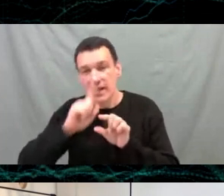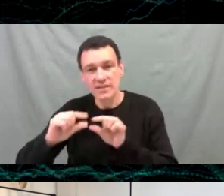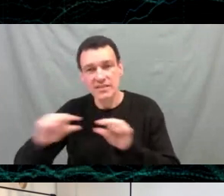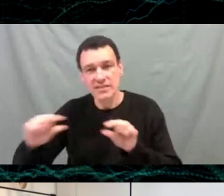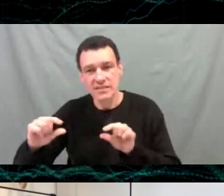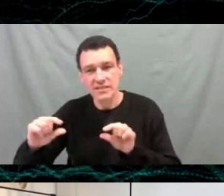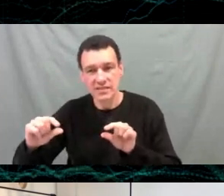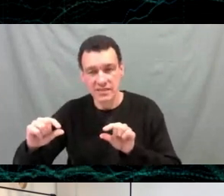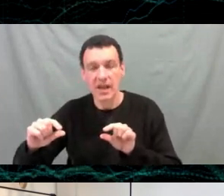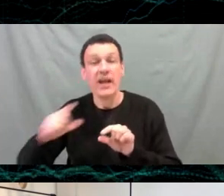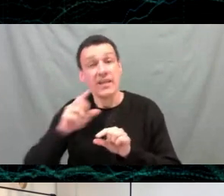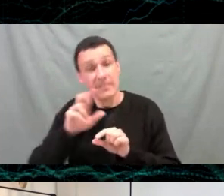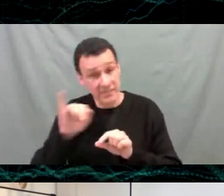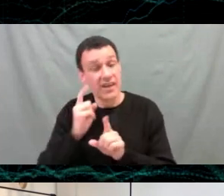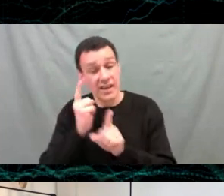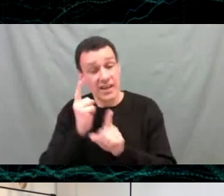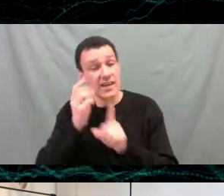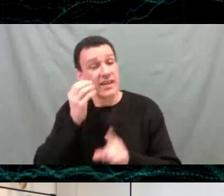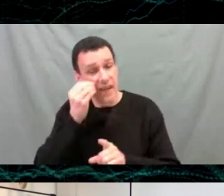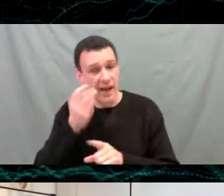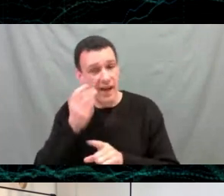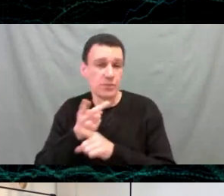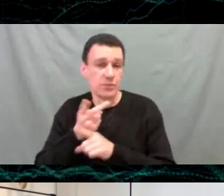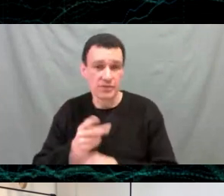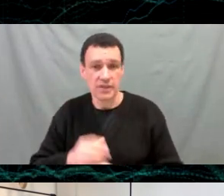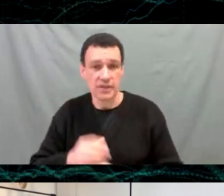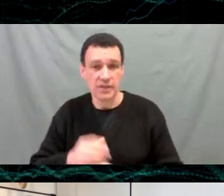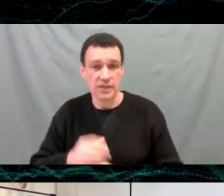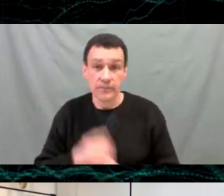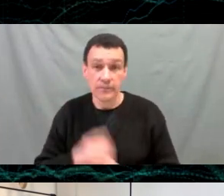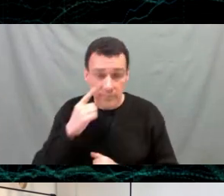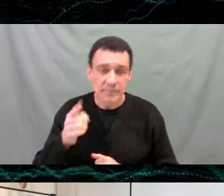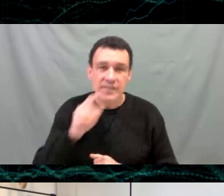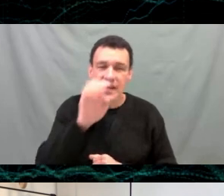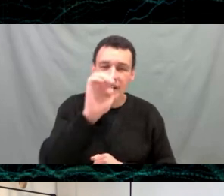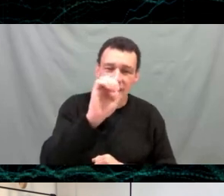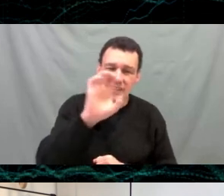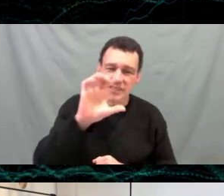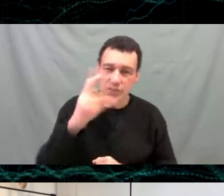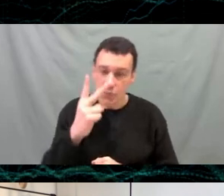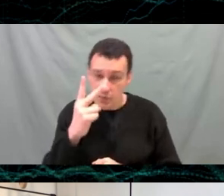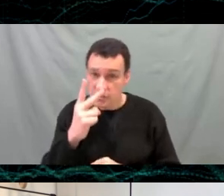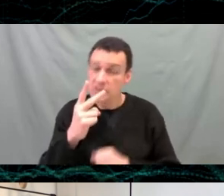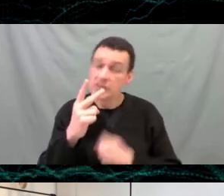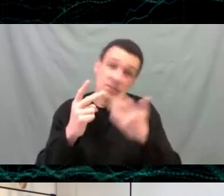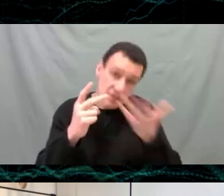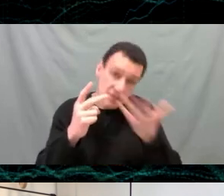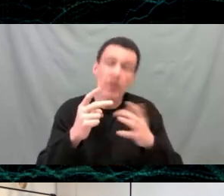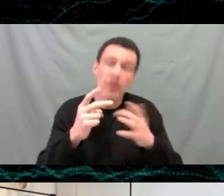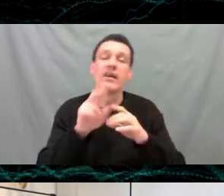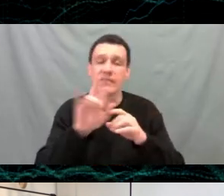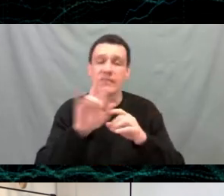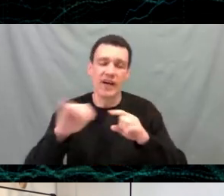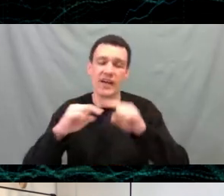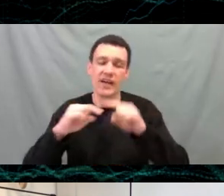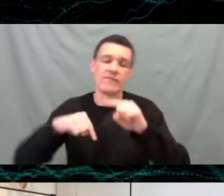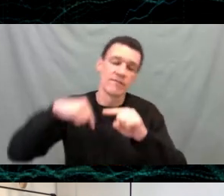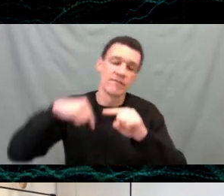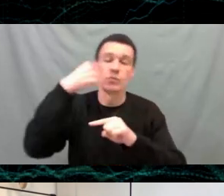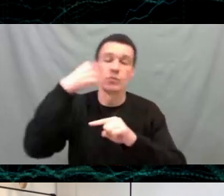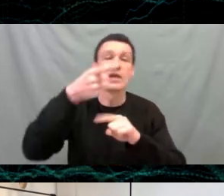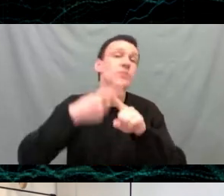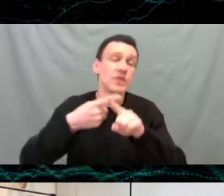ver, como ele está aqui na EC2, ele vai voltar, aí ele está agora na region, né? Ele viu que tem um folder